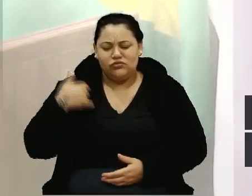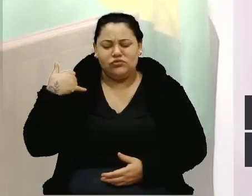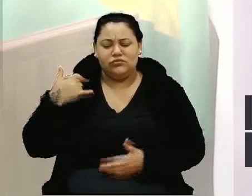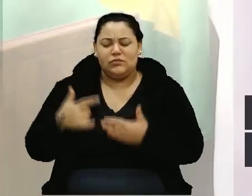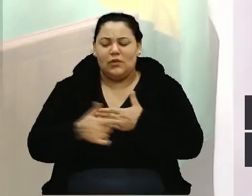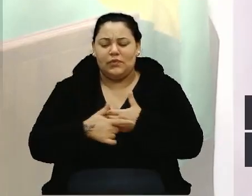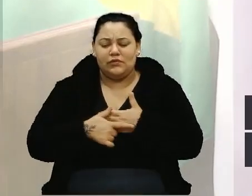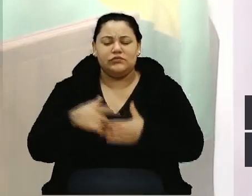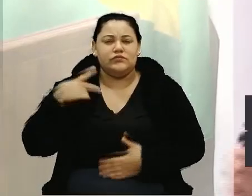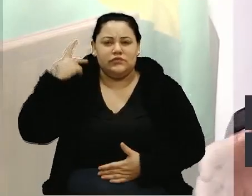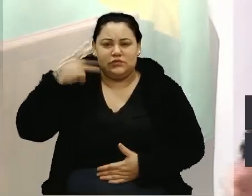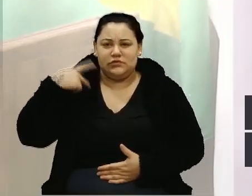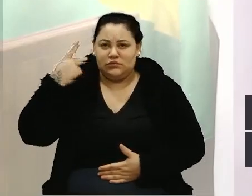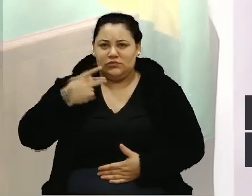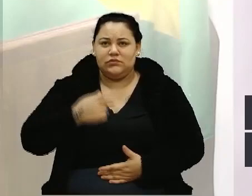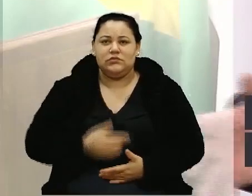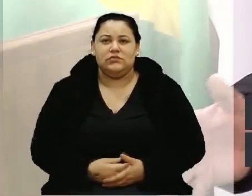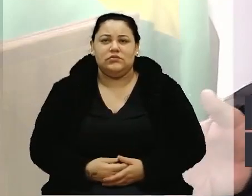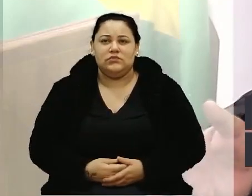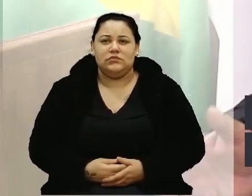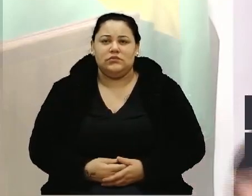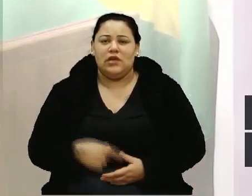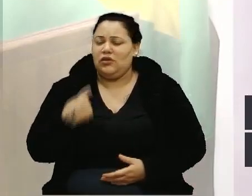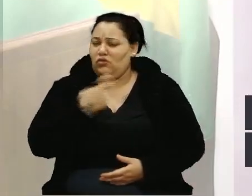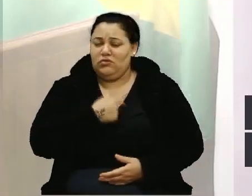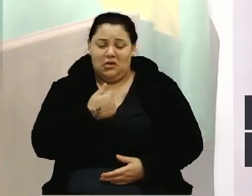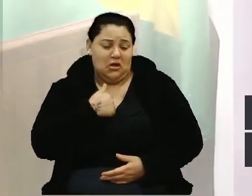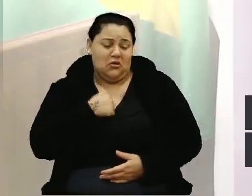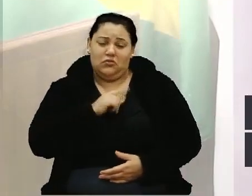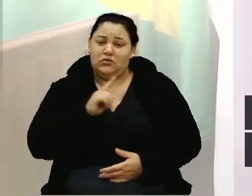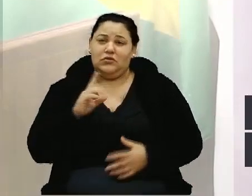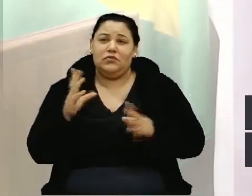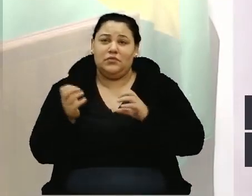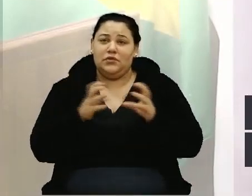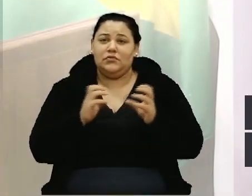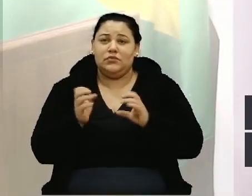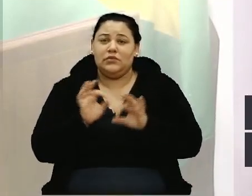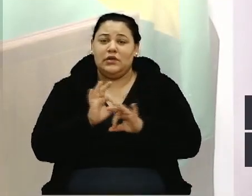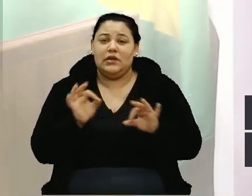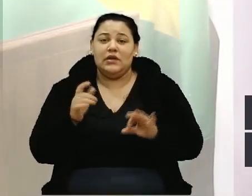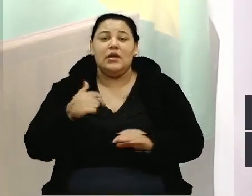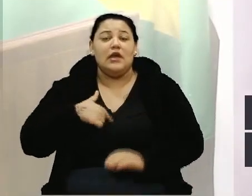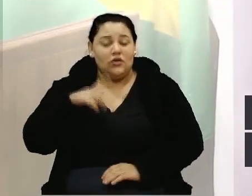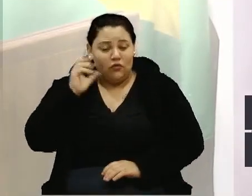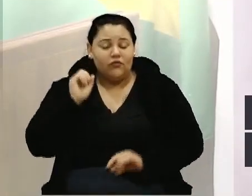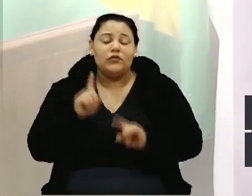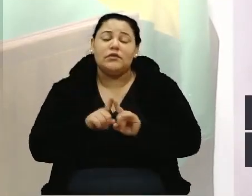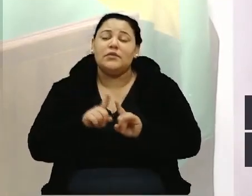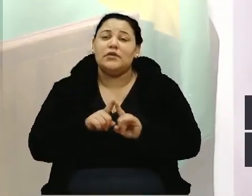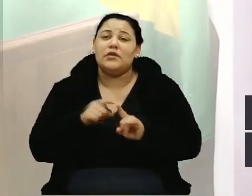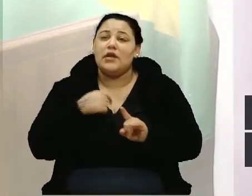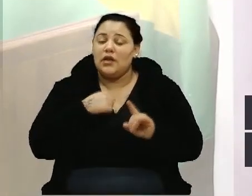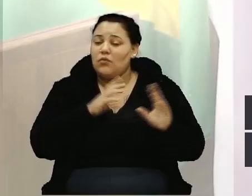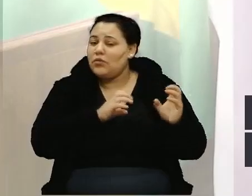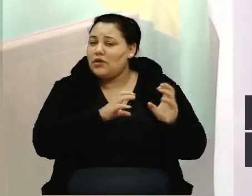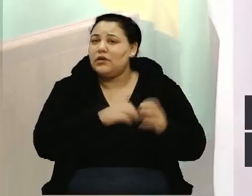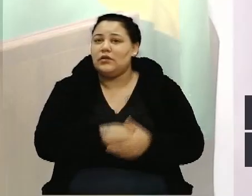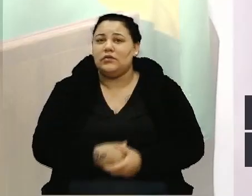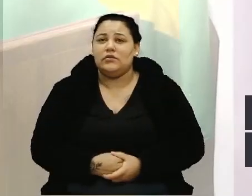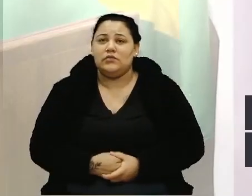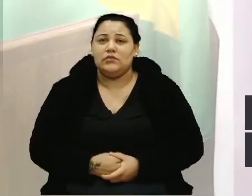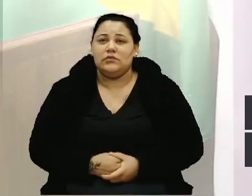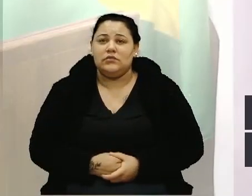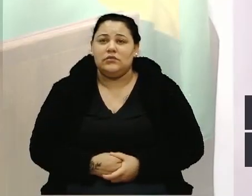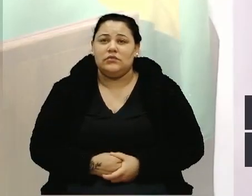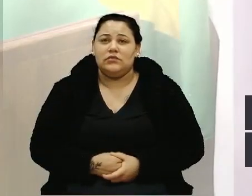orgulho. E eu não brigo com ninguém, mas que ele ouviu. E um baita de um advogado, sim, mas tem